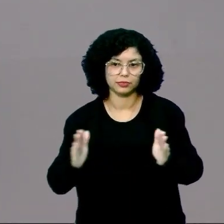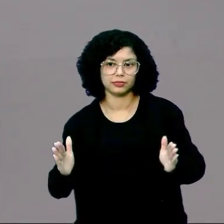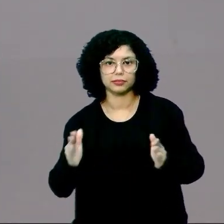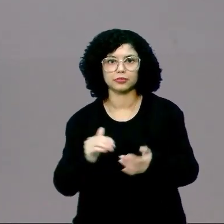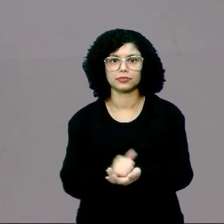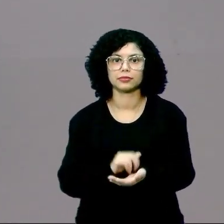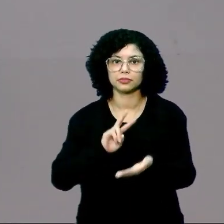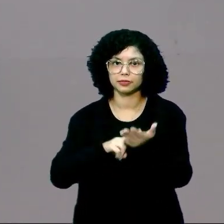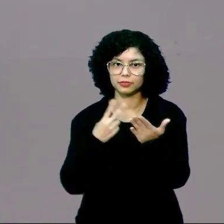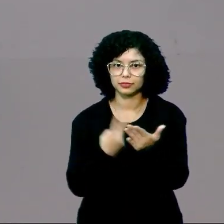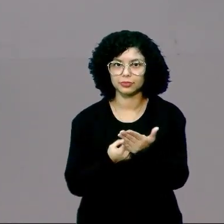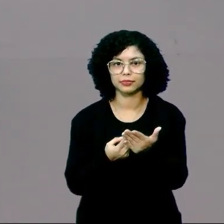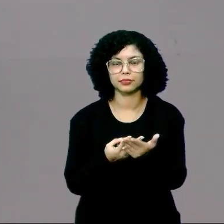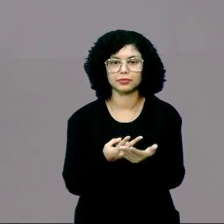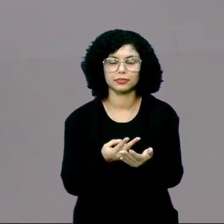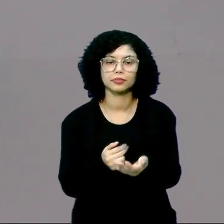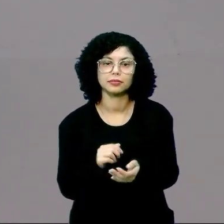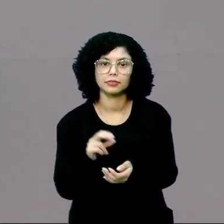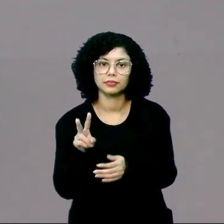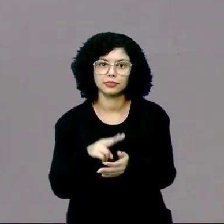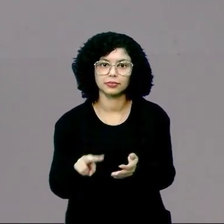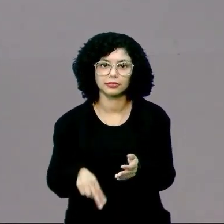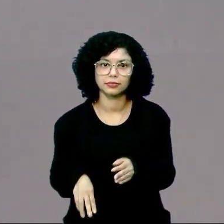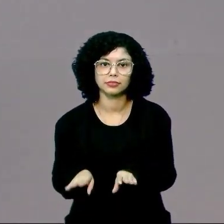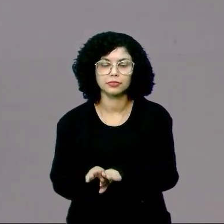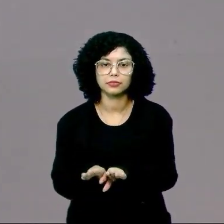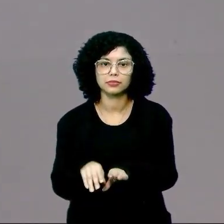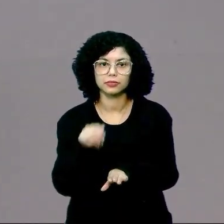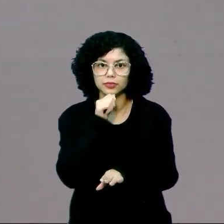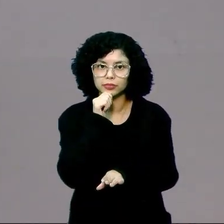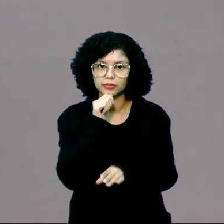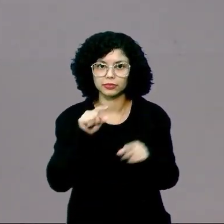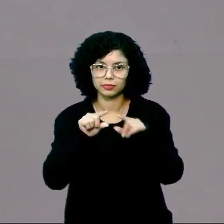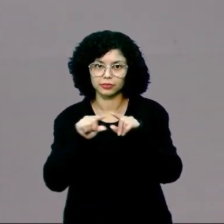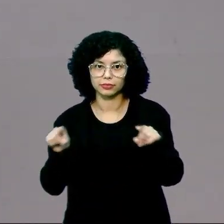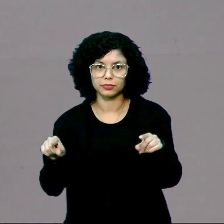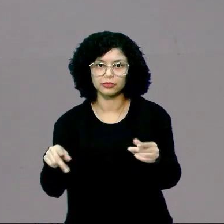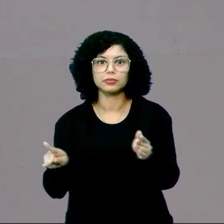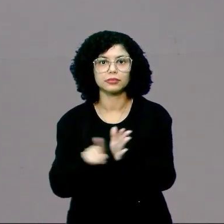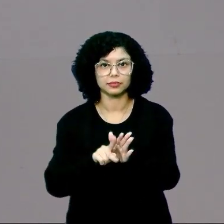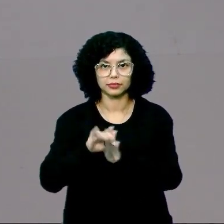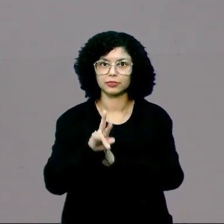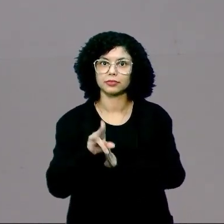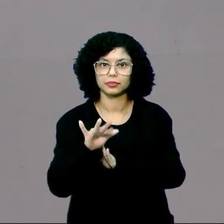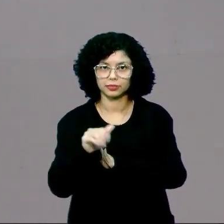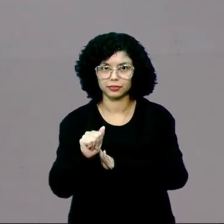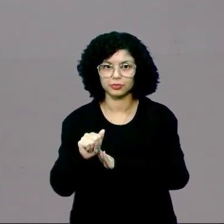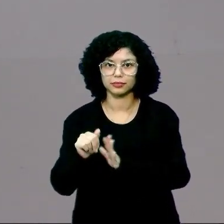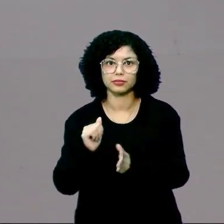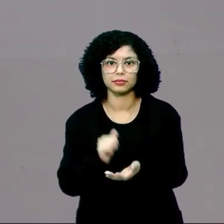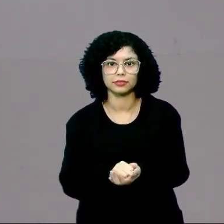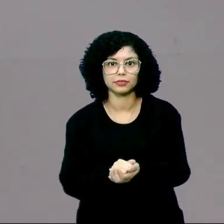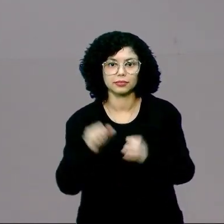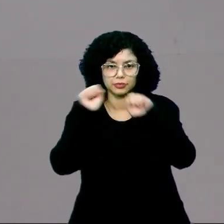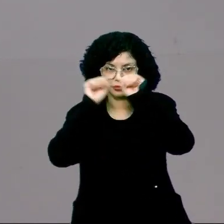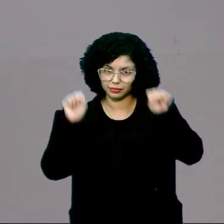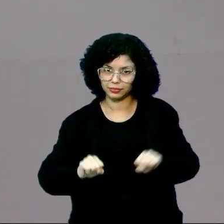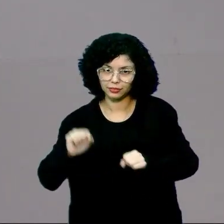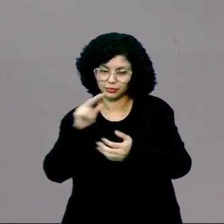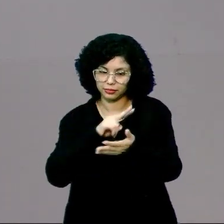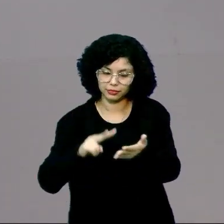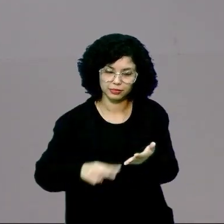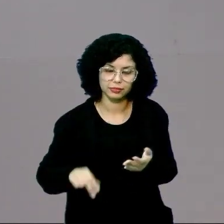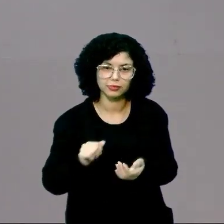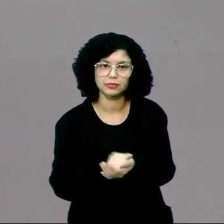mais... Traduzindo, aquilo ali, quem faz a leitura do código é a biometria, é o sistema de leitura de